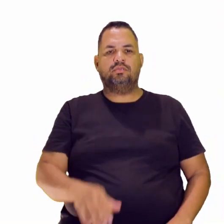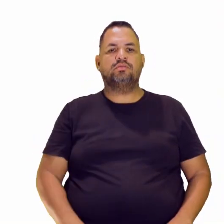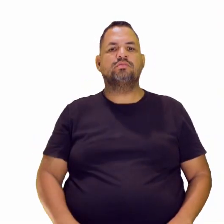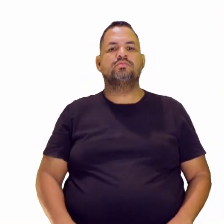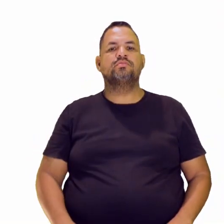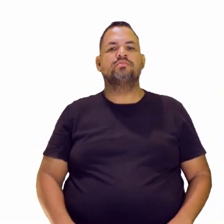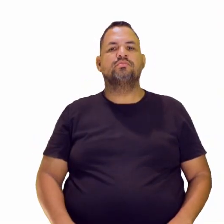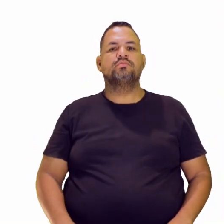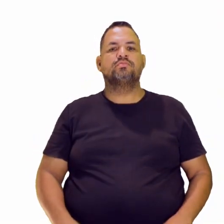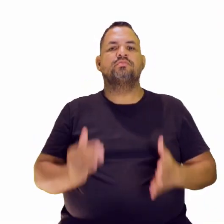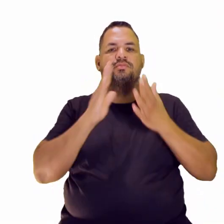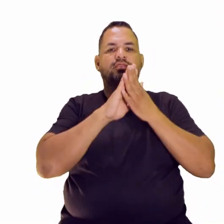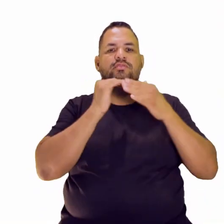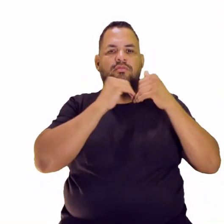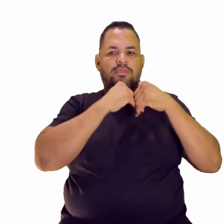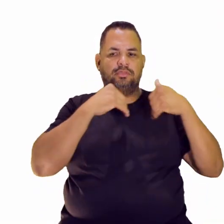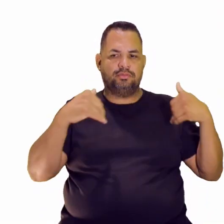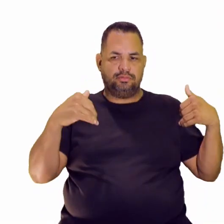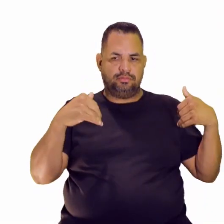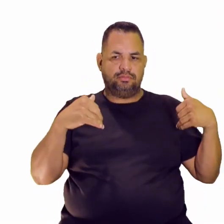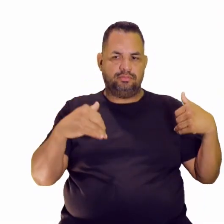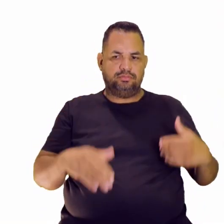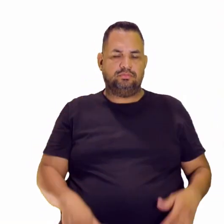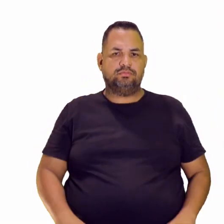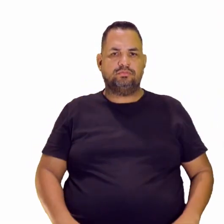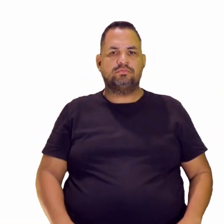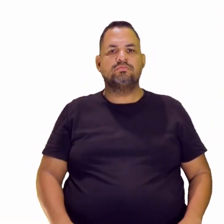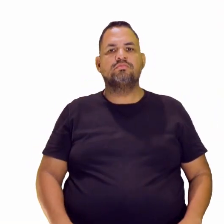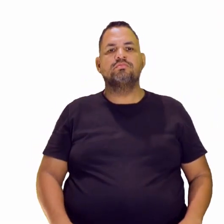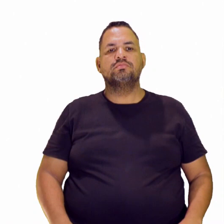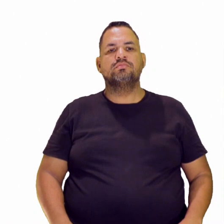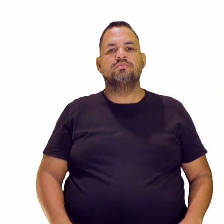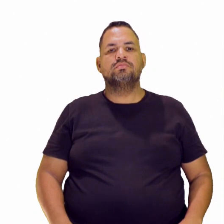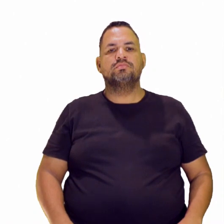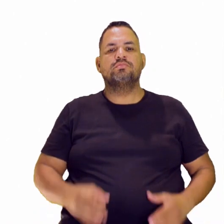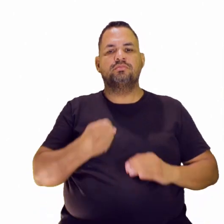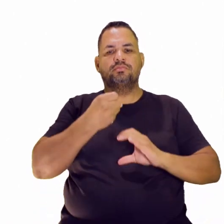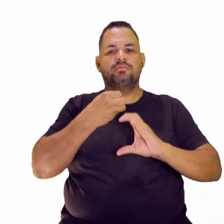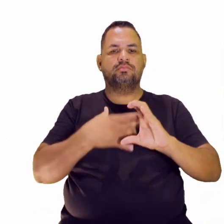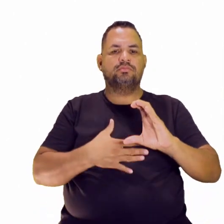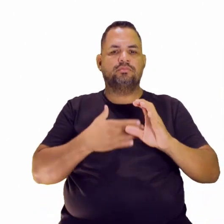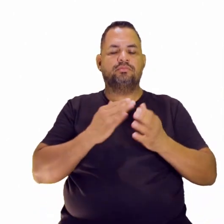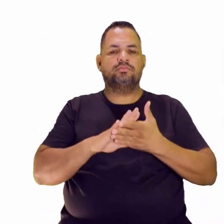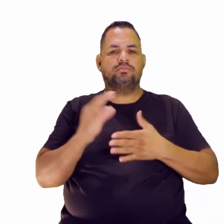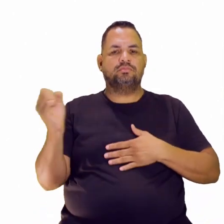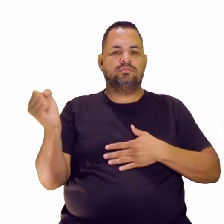Então, as rupturas que a gente fala são as características,